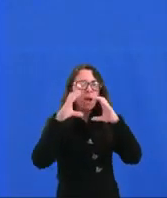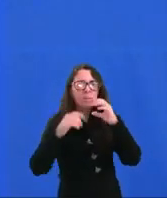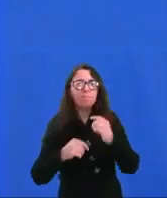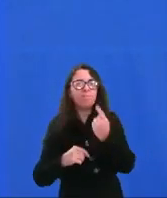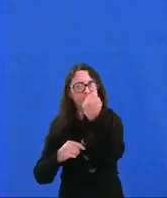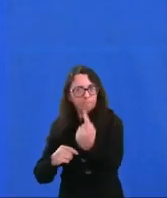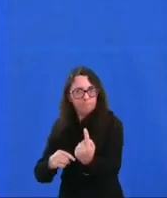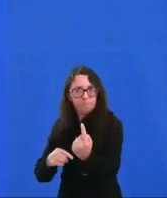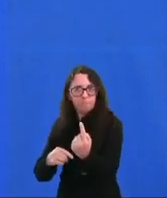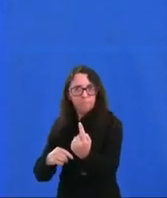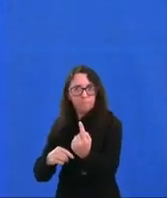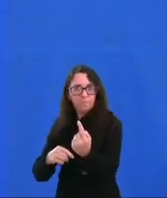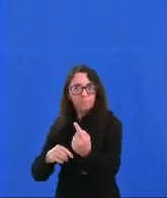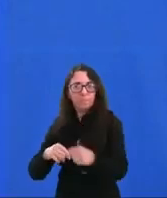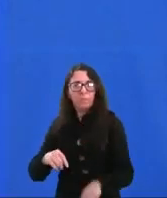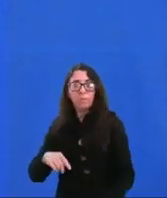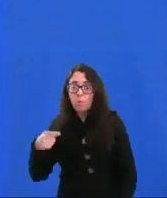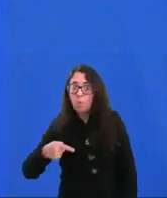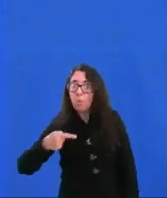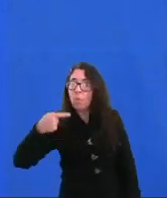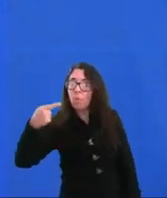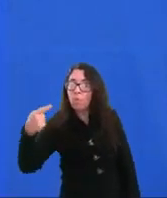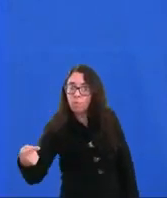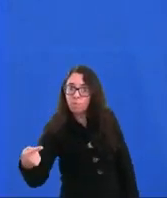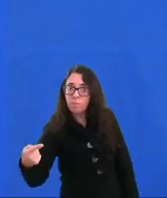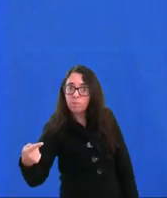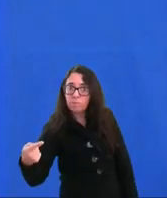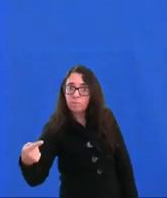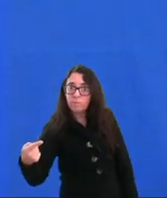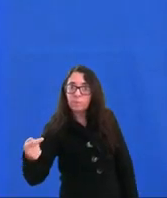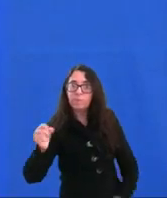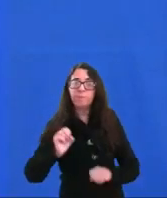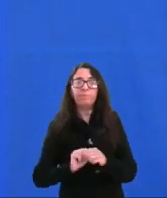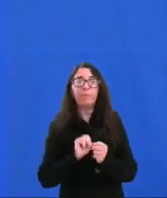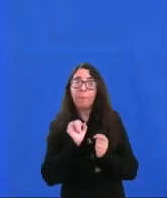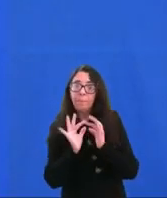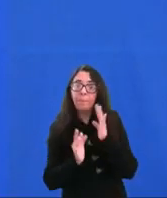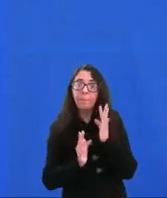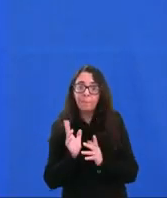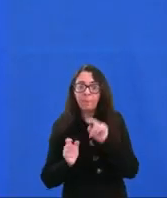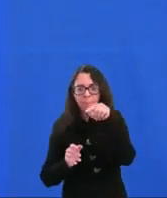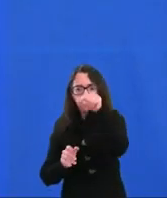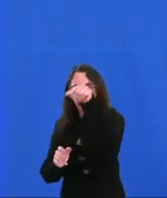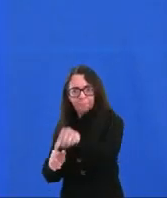organização, nem estrutura, mas ela é um corpo vivo.